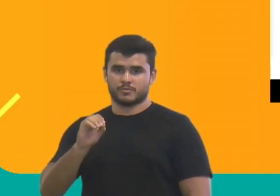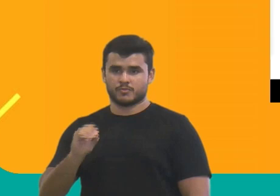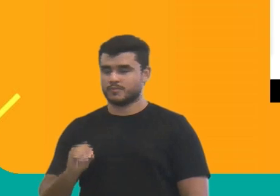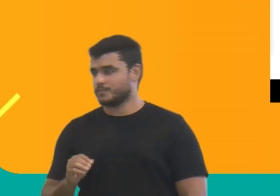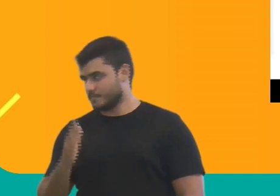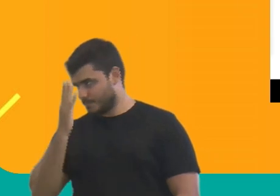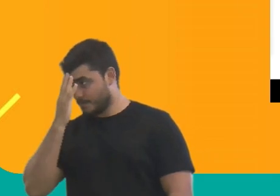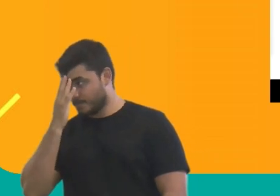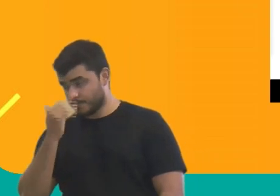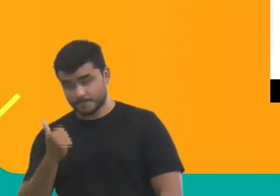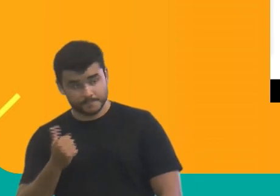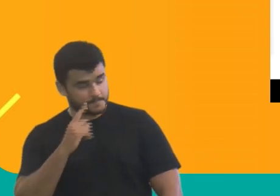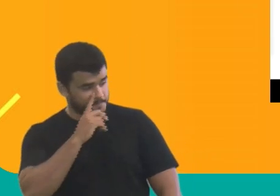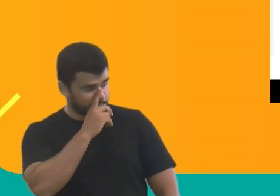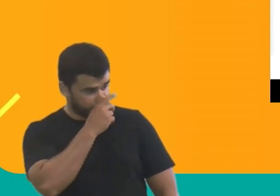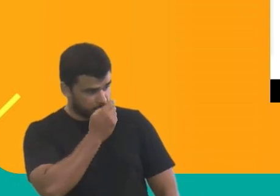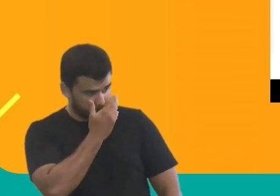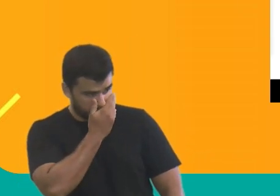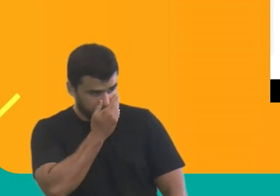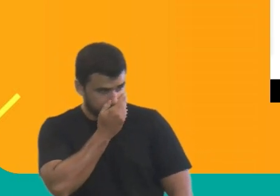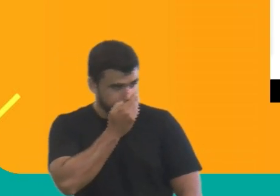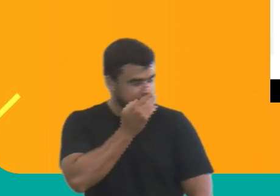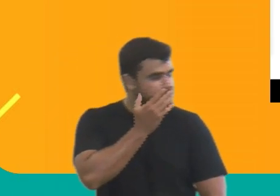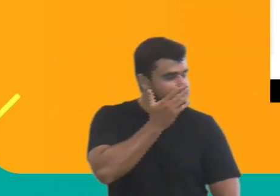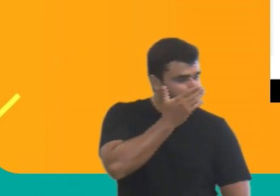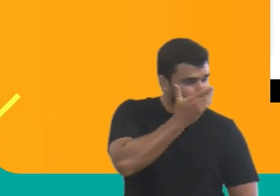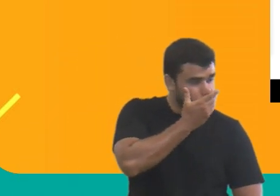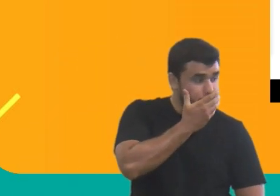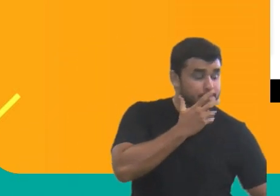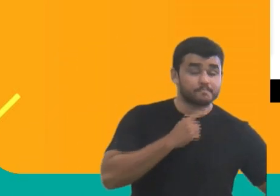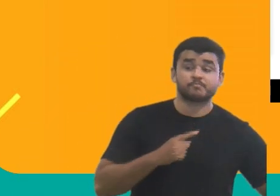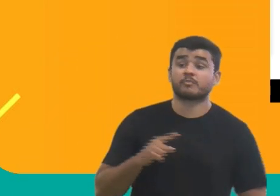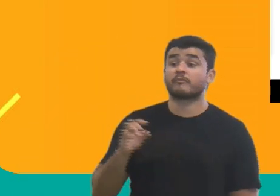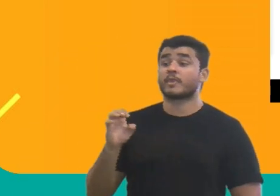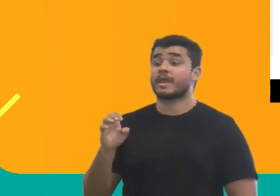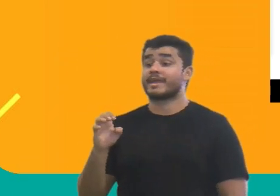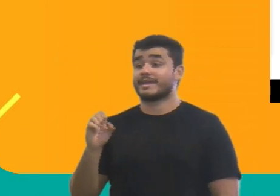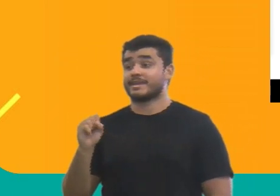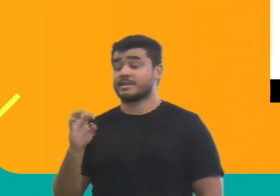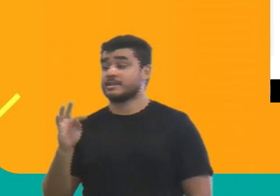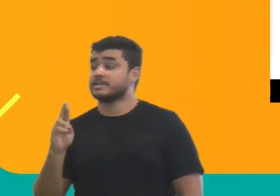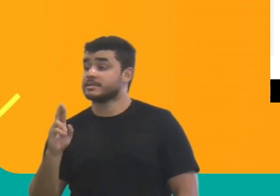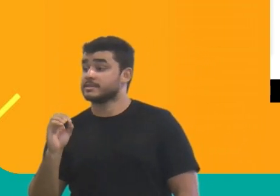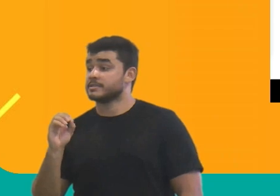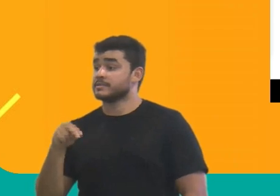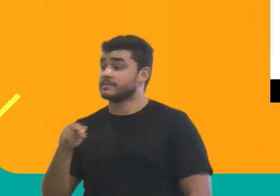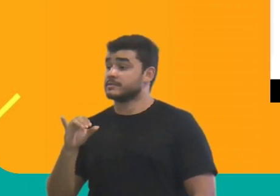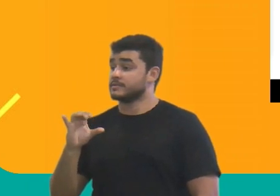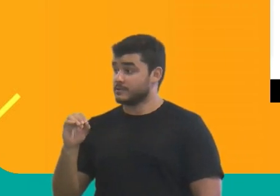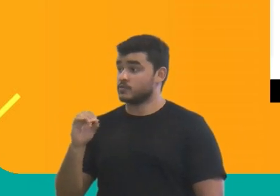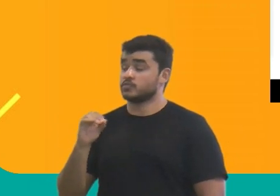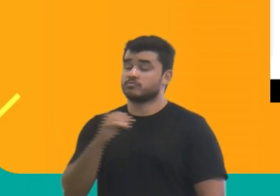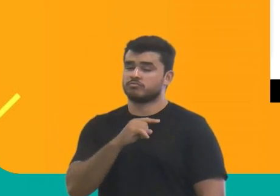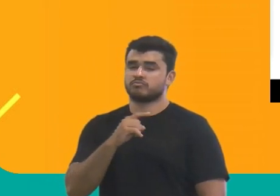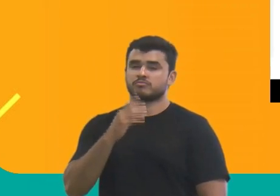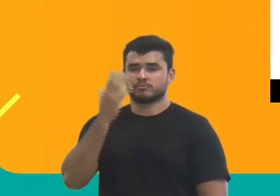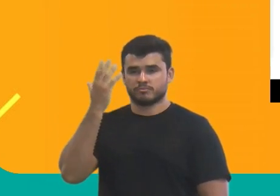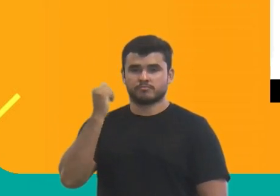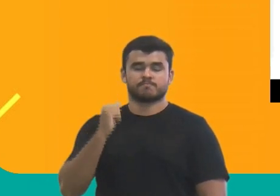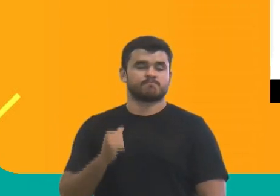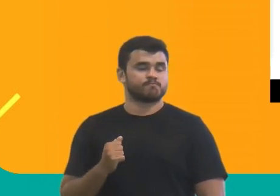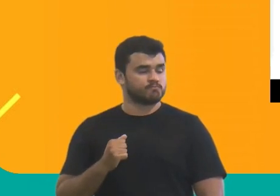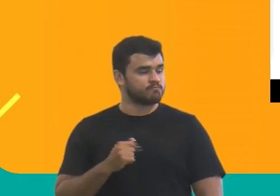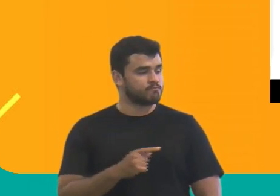Seguimos? Seguimos. Só aproveitando aqui embalo, o estrôncio, ele pode, inclusive dentro do tema radioatividade,